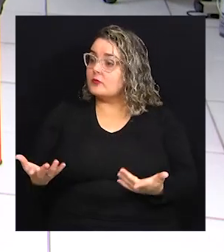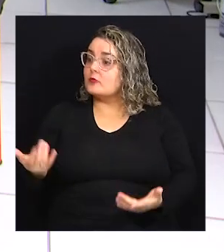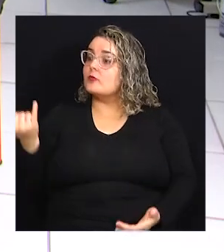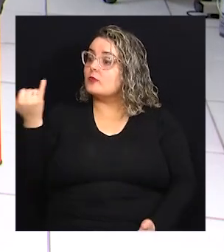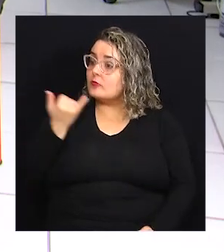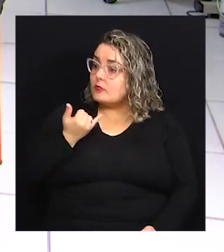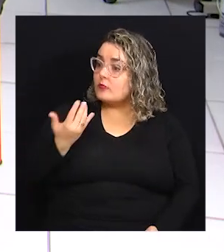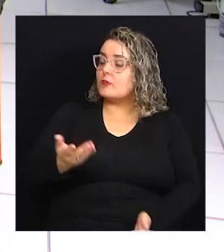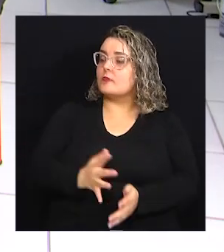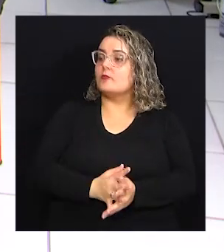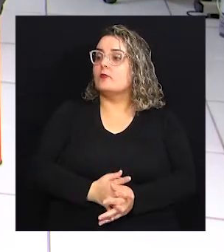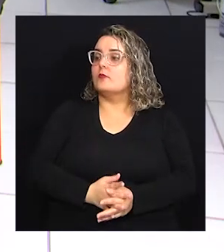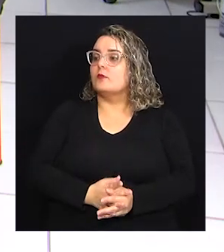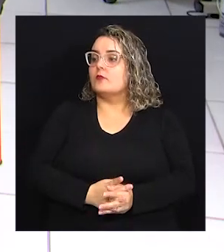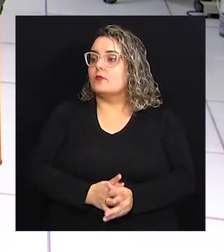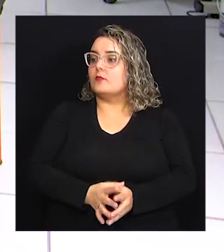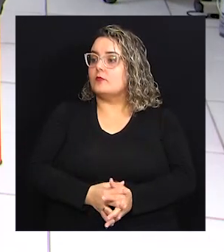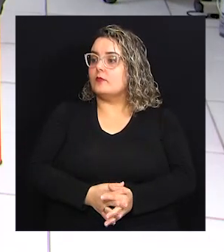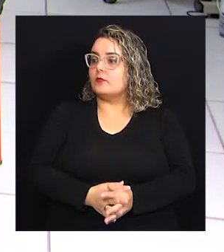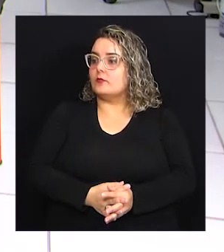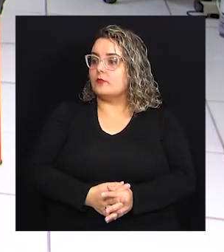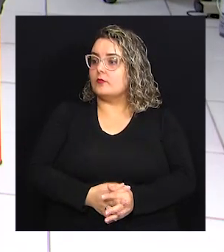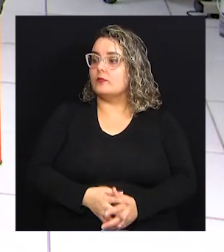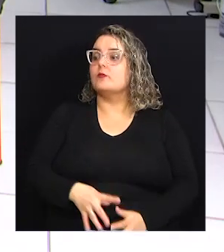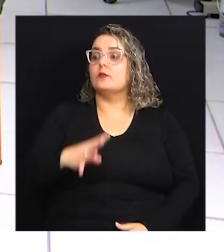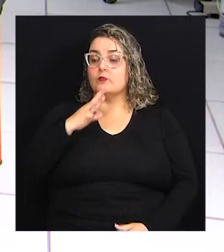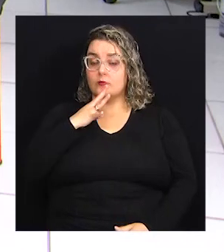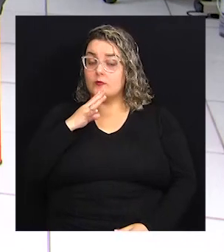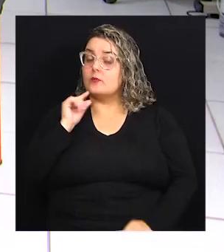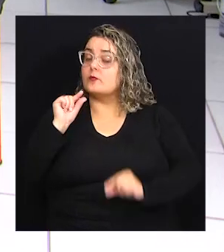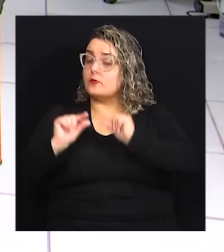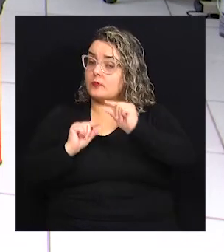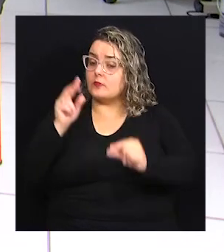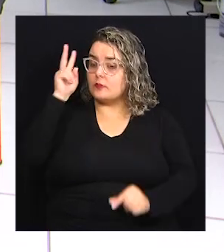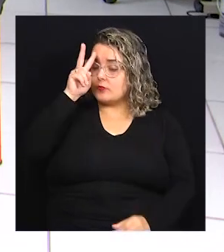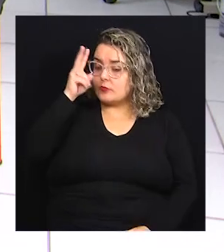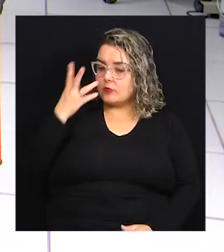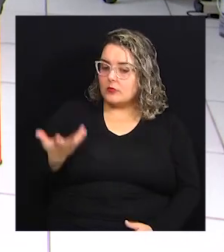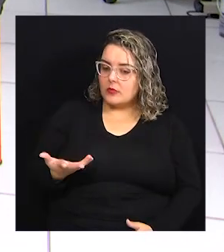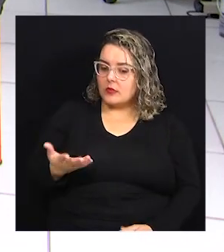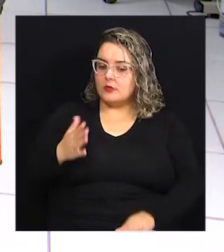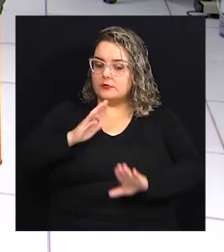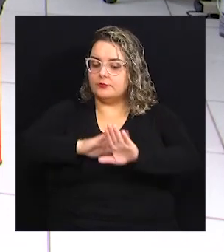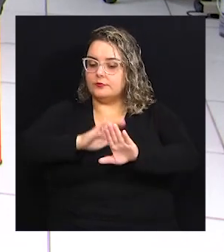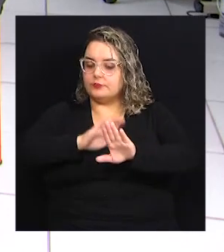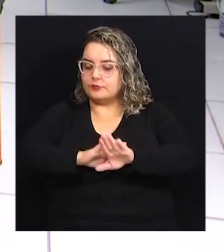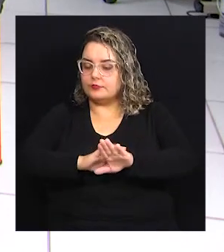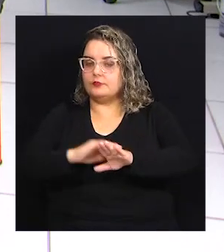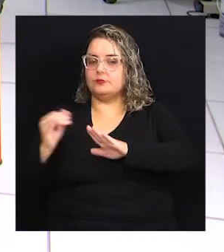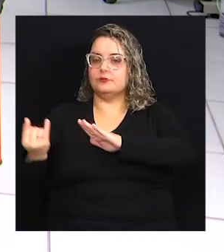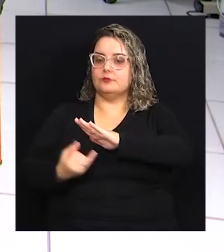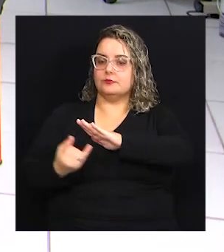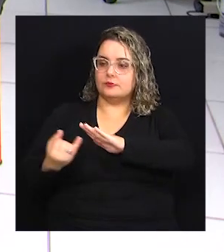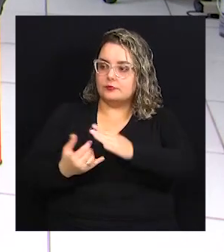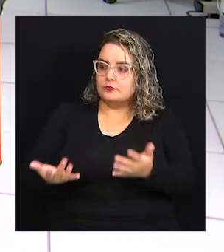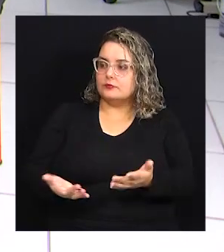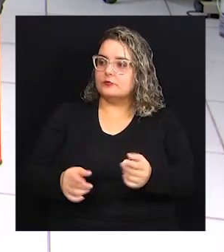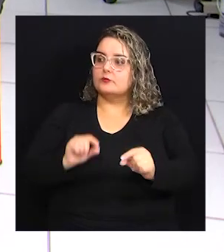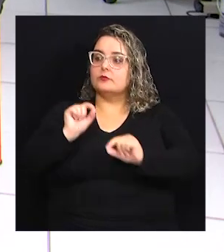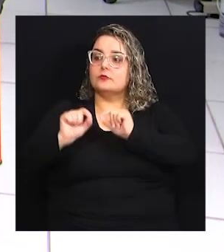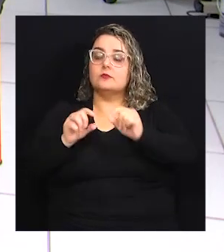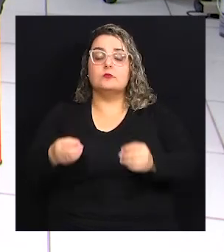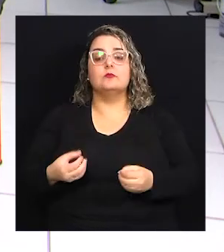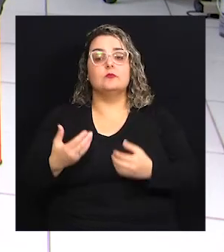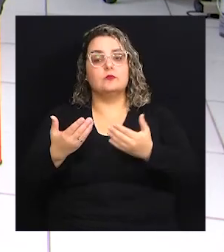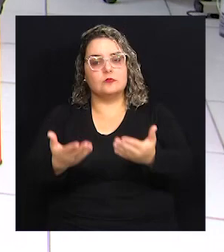assim, falando sobre, a gente conheceu um pouquinho aqui da história, falando sobre as atividades da instituição. O